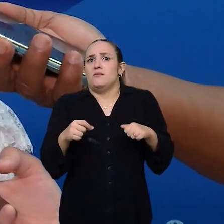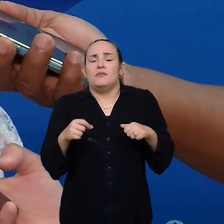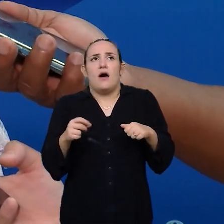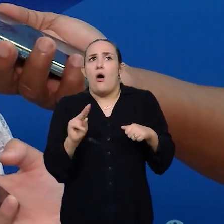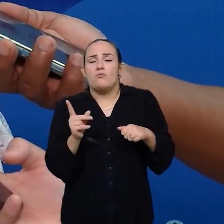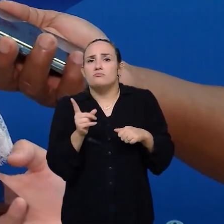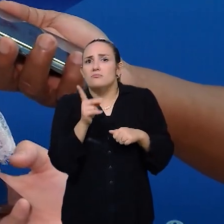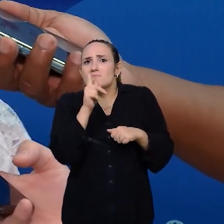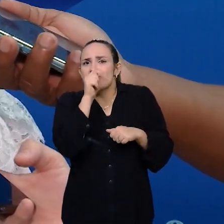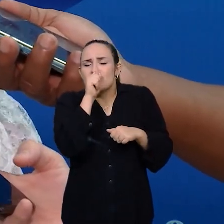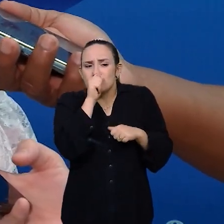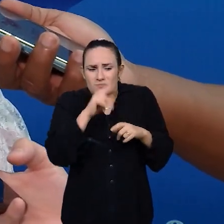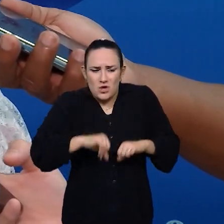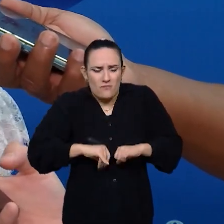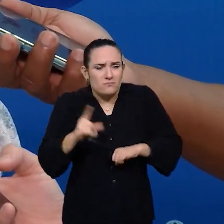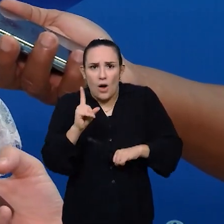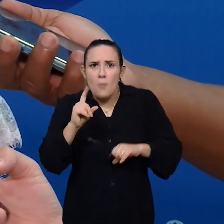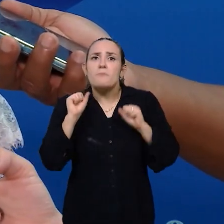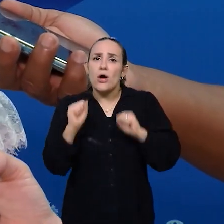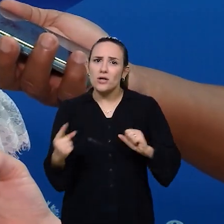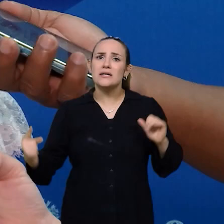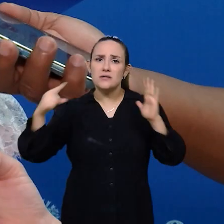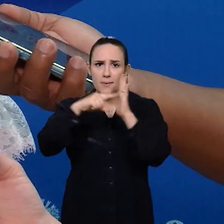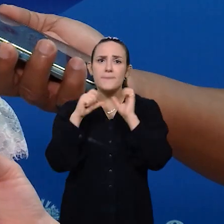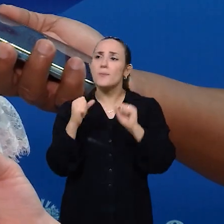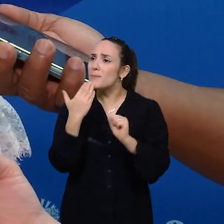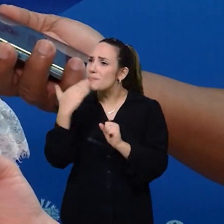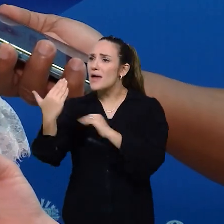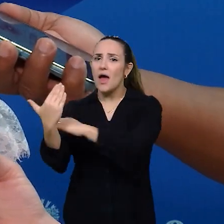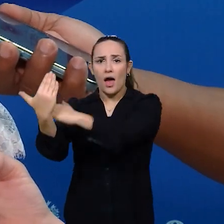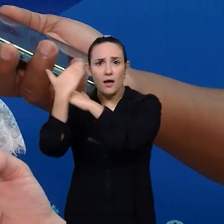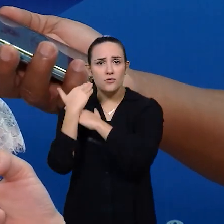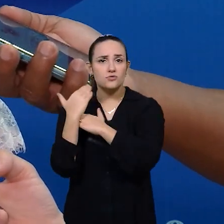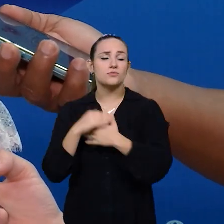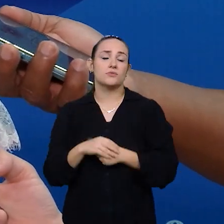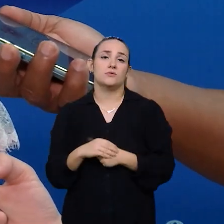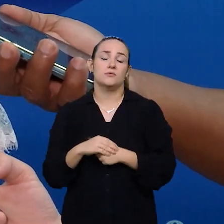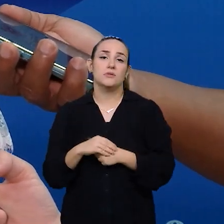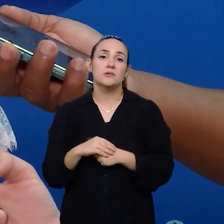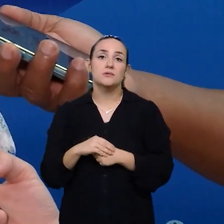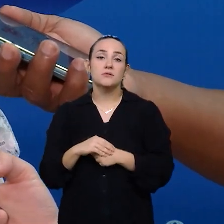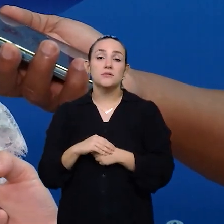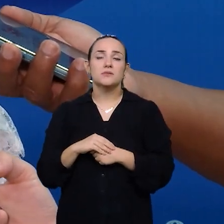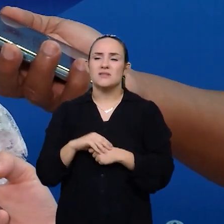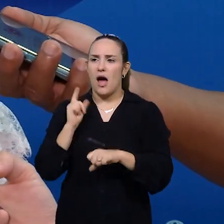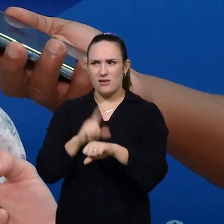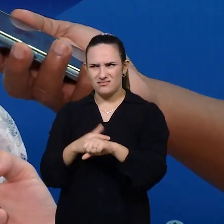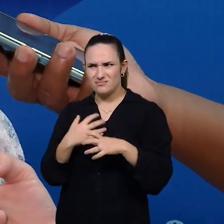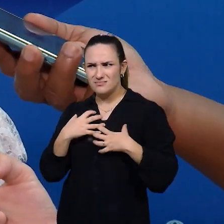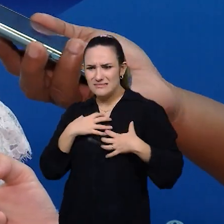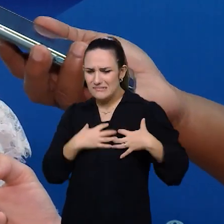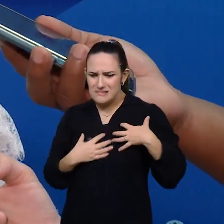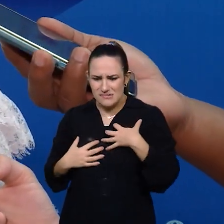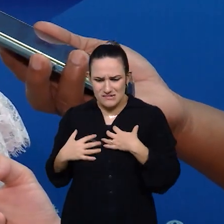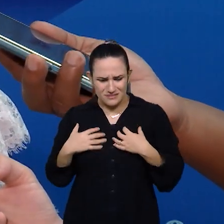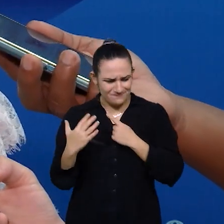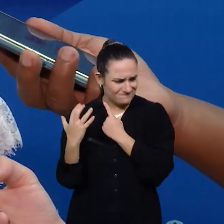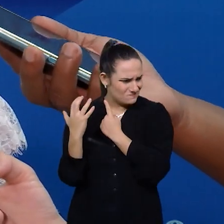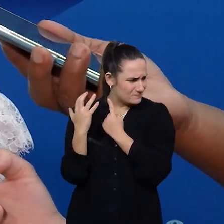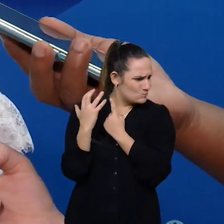sofrendo, ela tem que denunciar, né, e buscar ajuda quando